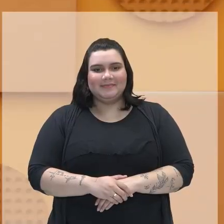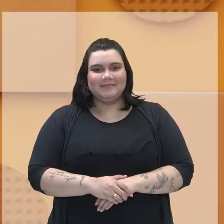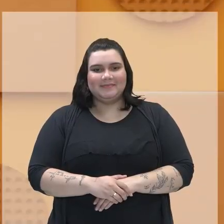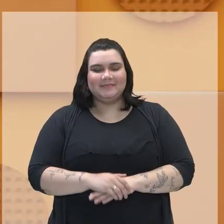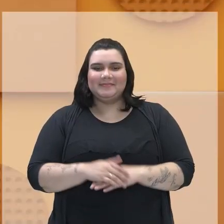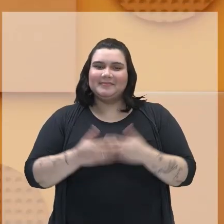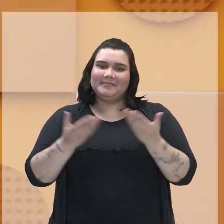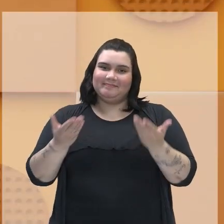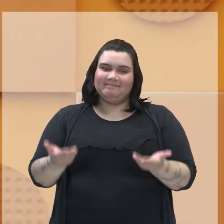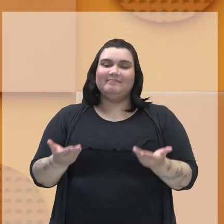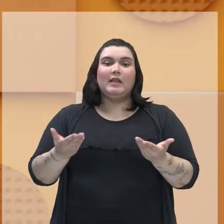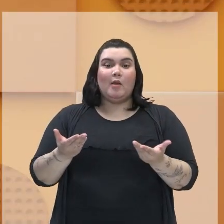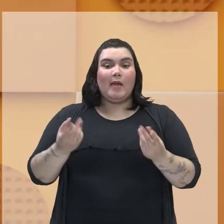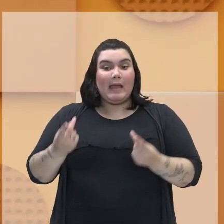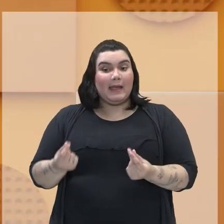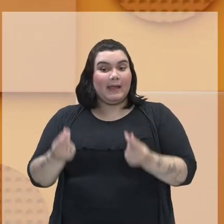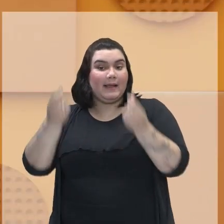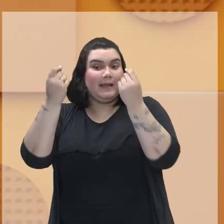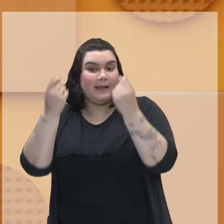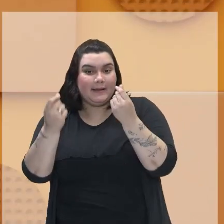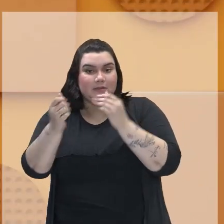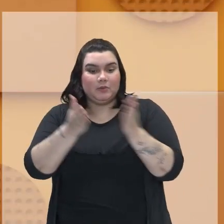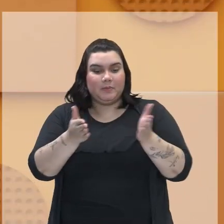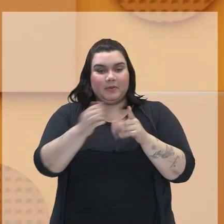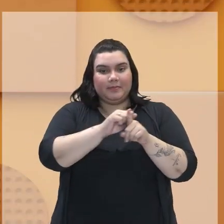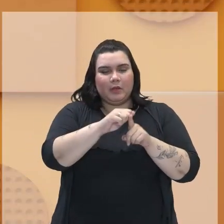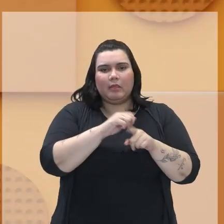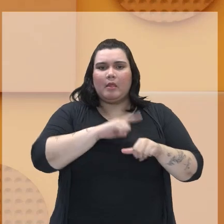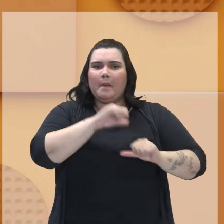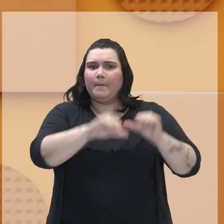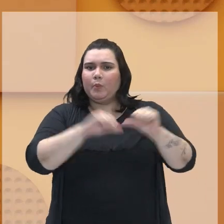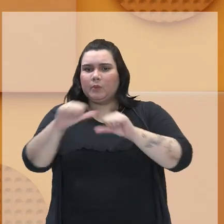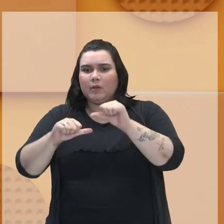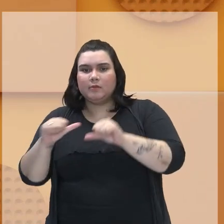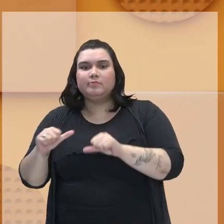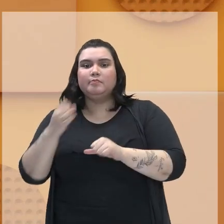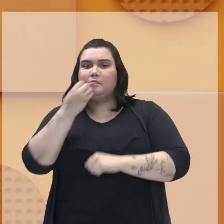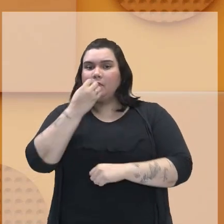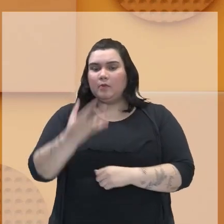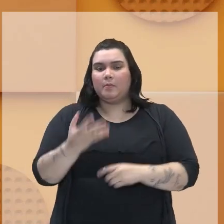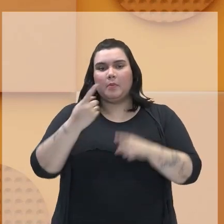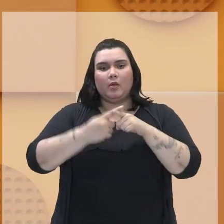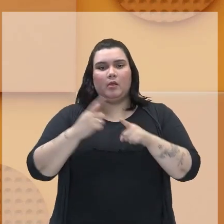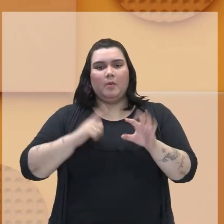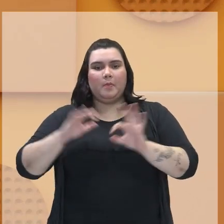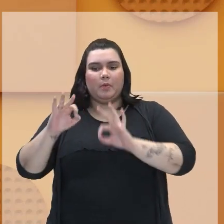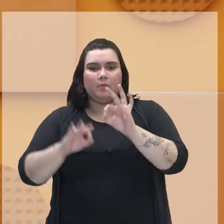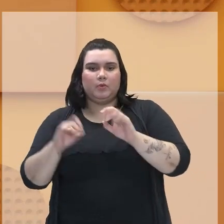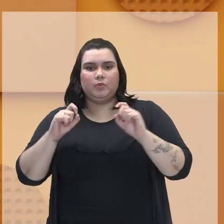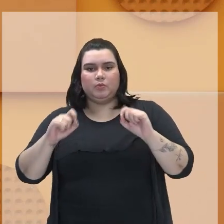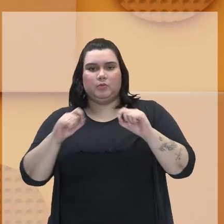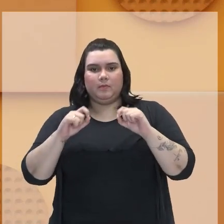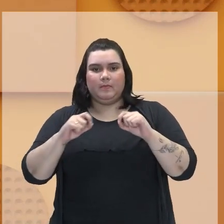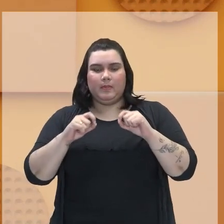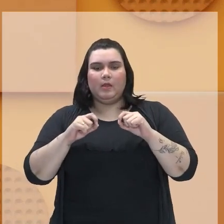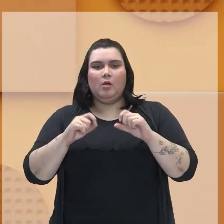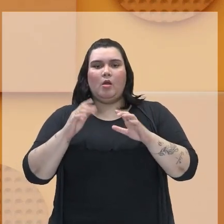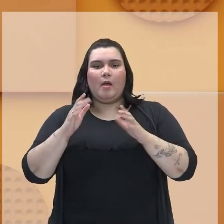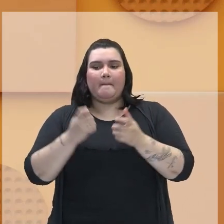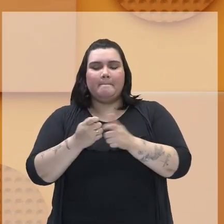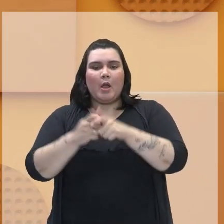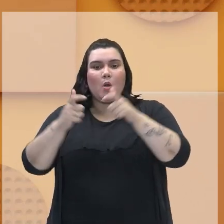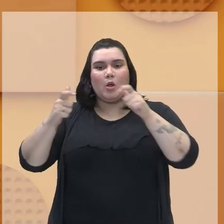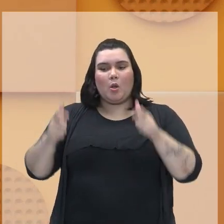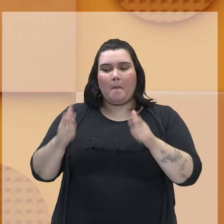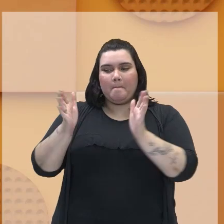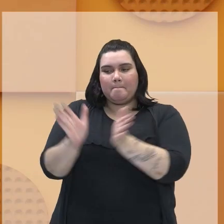Então, claro que a riqueza gerada pela borracha trouxe profundas transformações, como, por exemplo, o processo de exclusão da maioria dos pobres ali